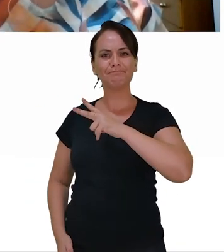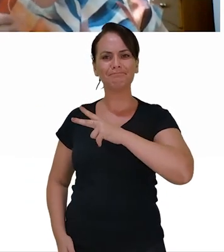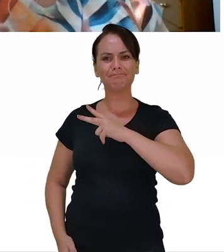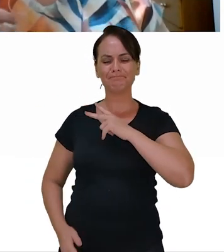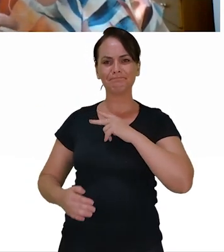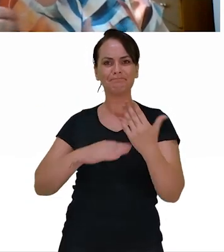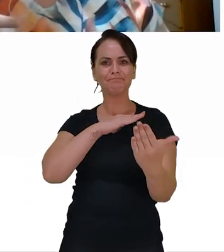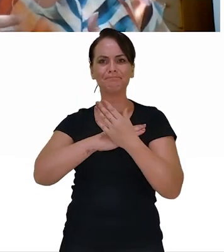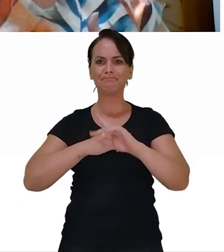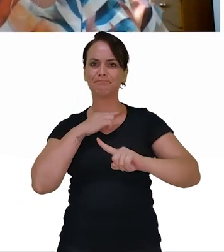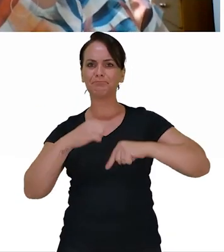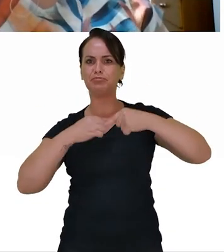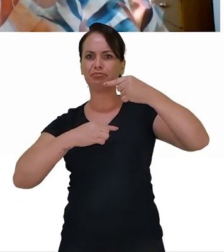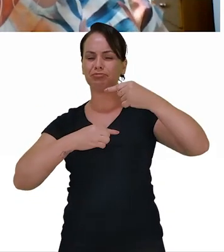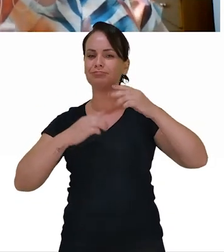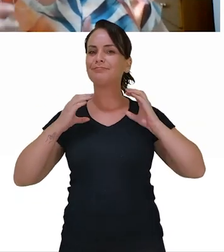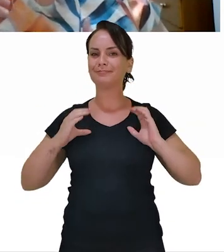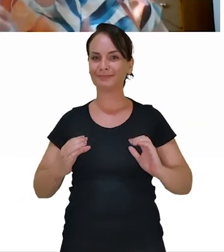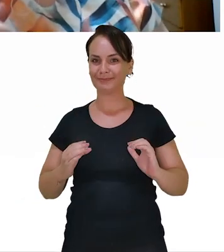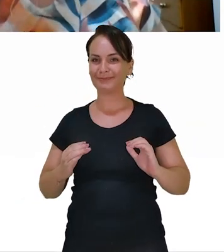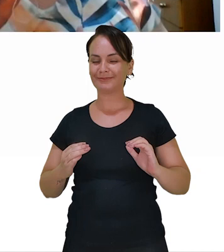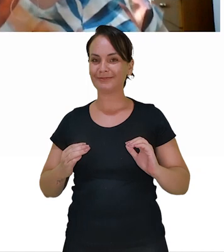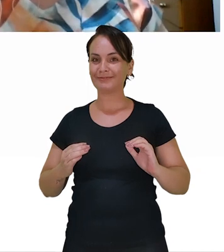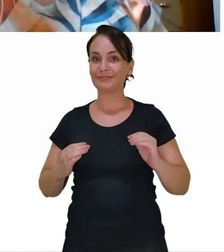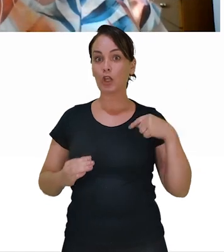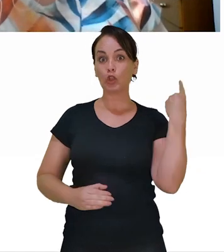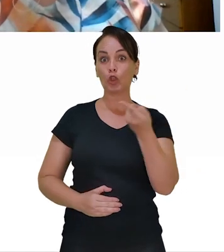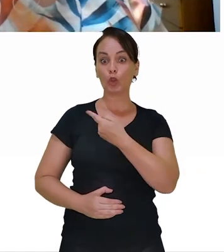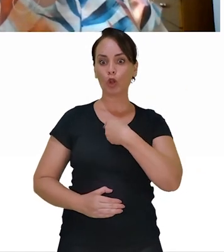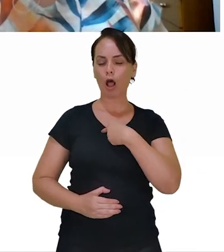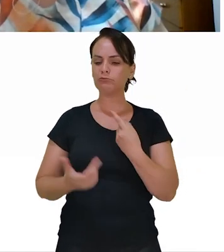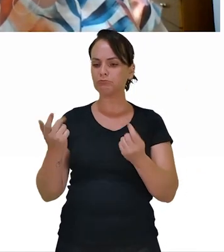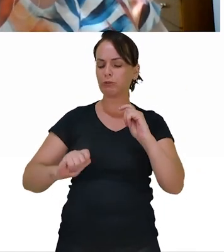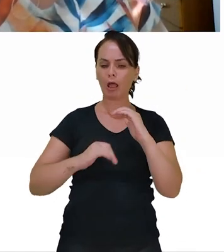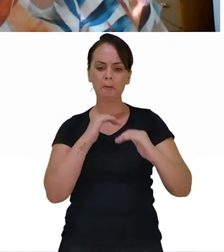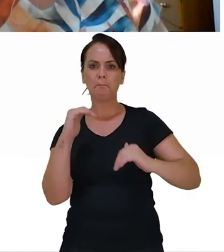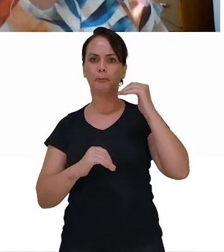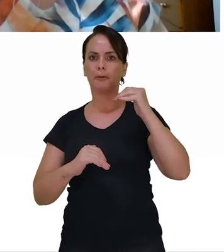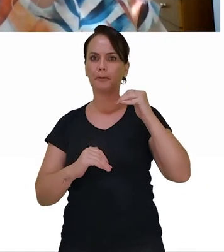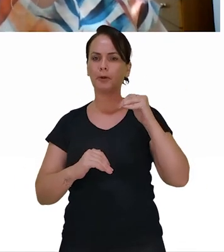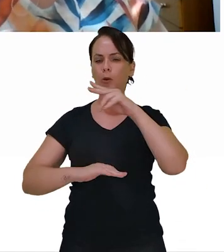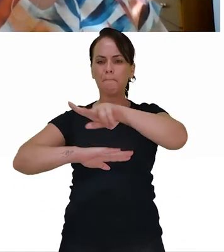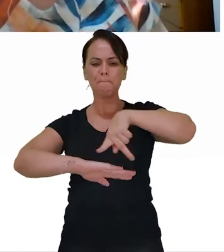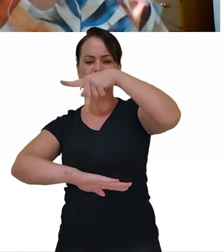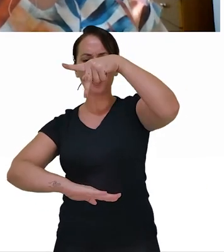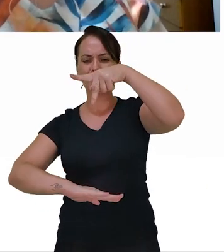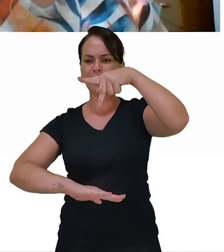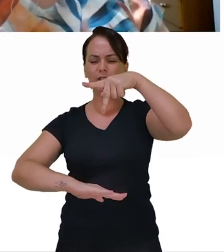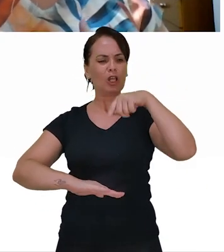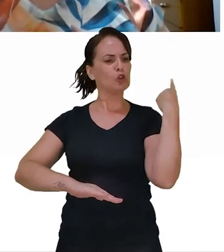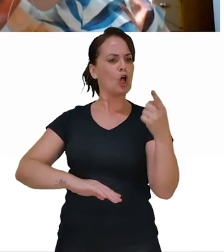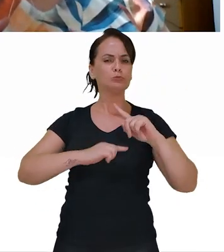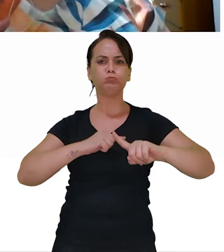gente cresça em termos de cidadania, que a gente cresça como país, que a gente